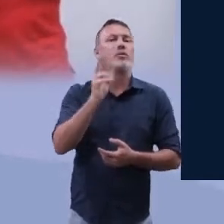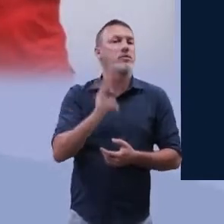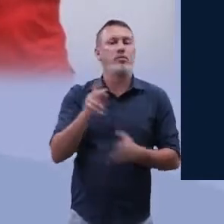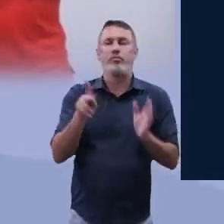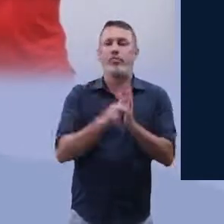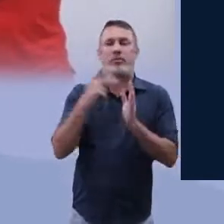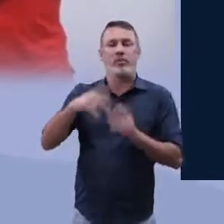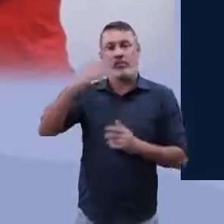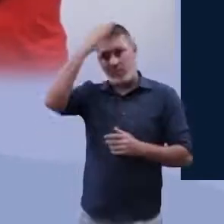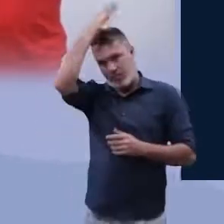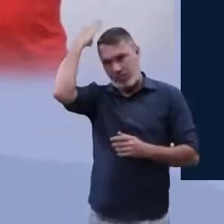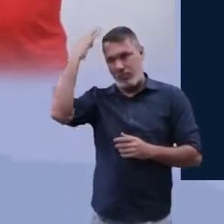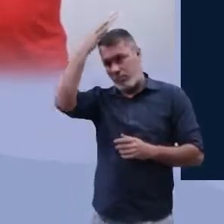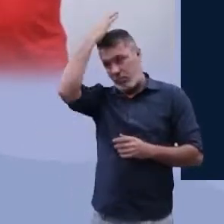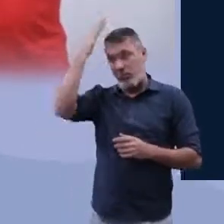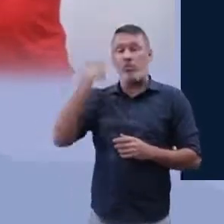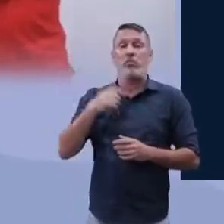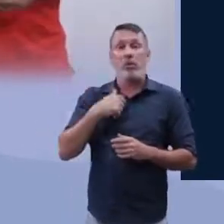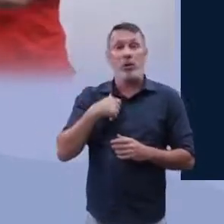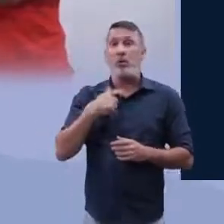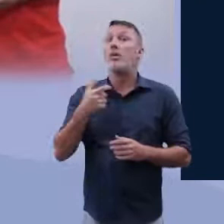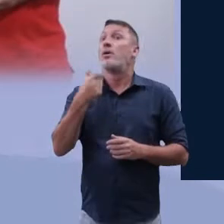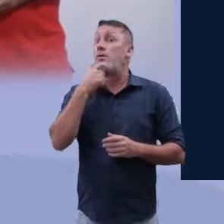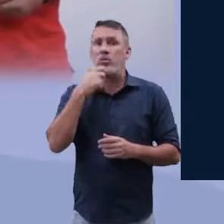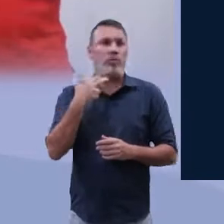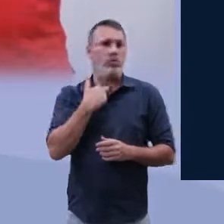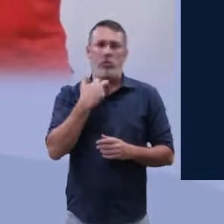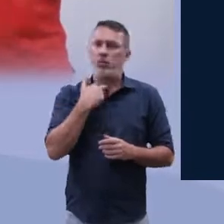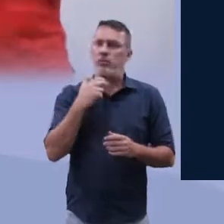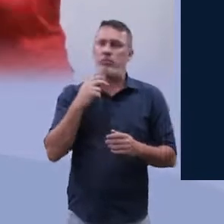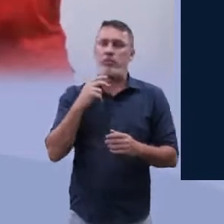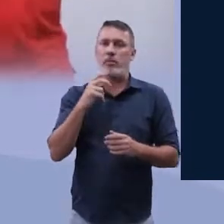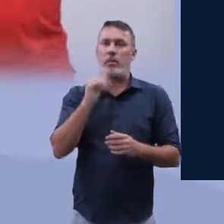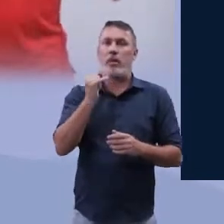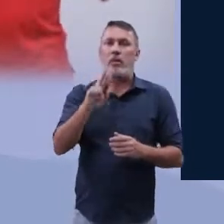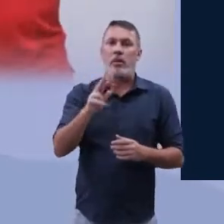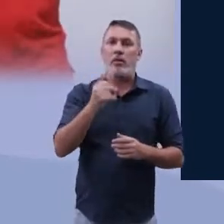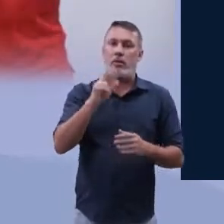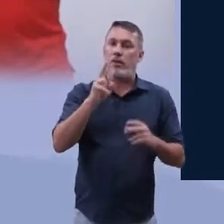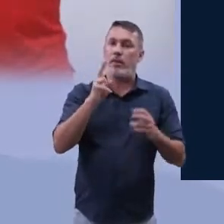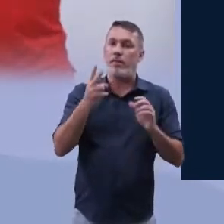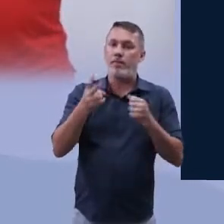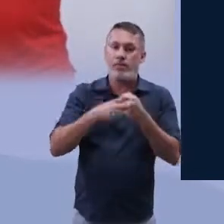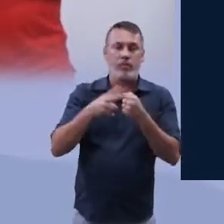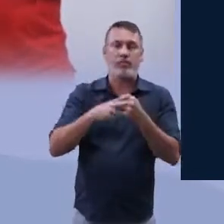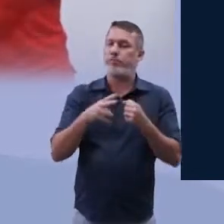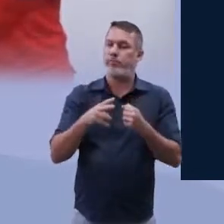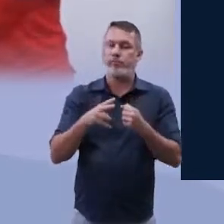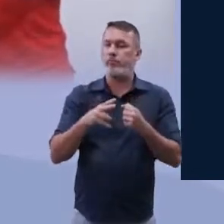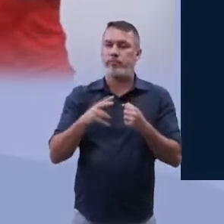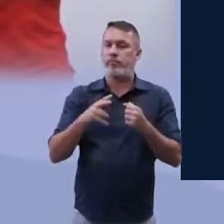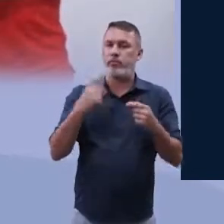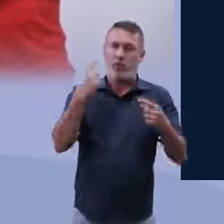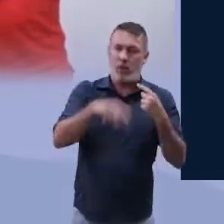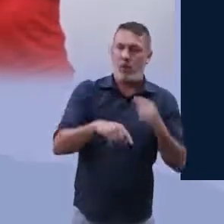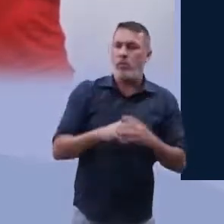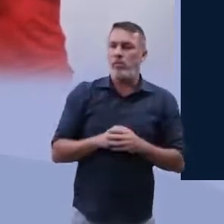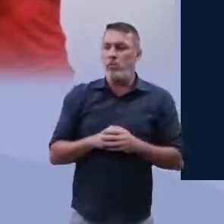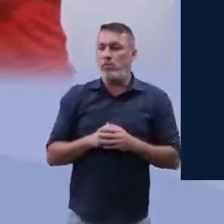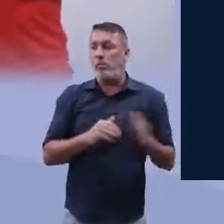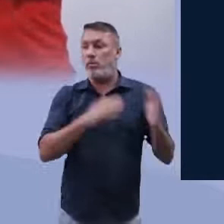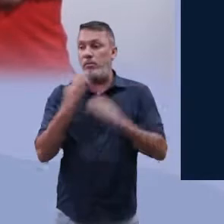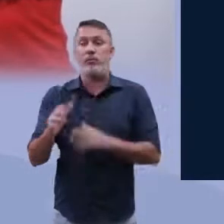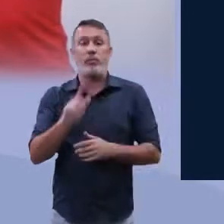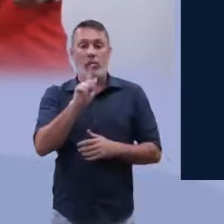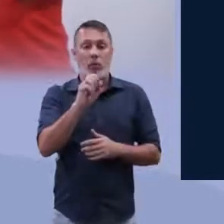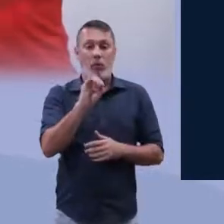para o futuro. Então, cuidado, que em inglês a gente não pode sair usando todo o verbo ir, não, que no caso é o going to. Nós usamos o